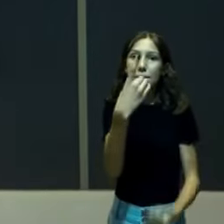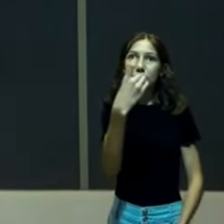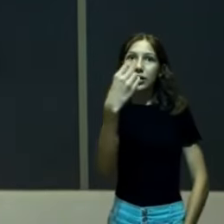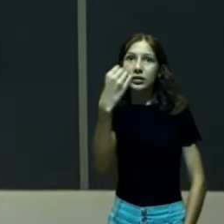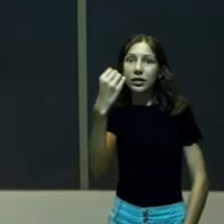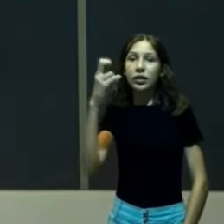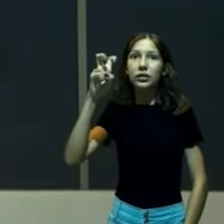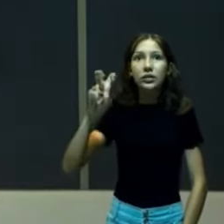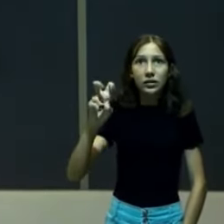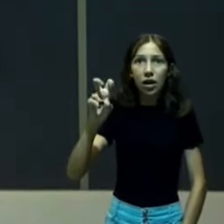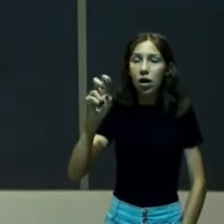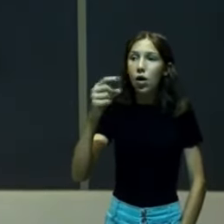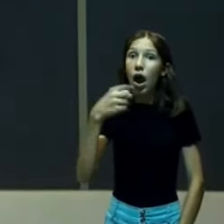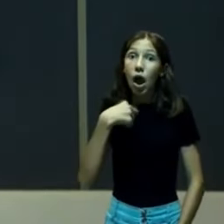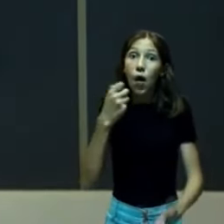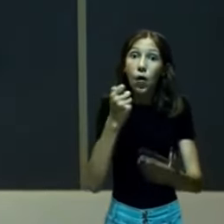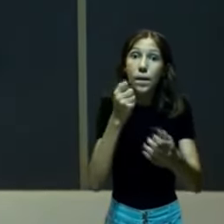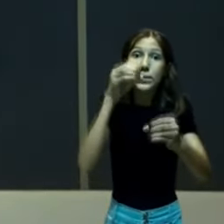a missão.